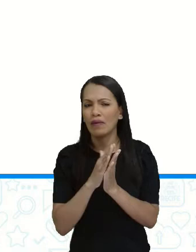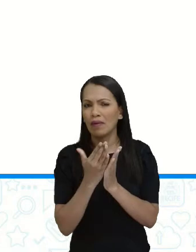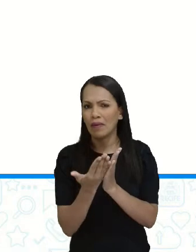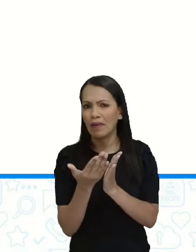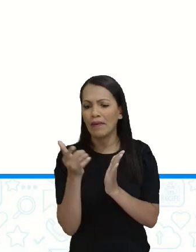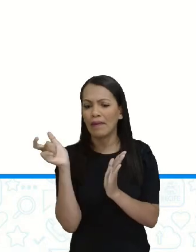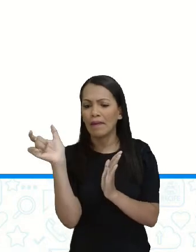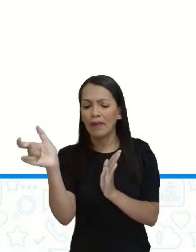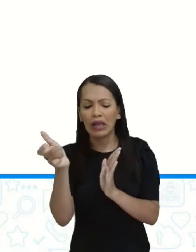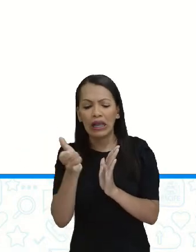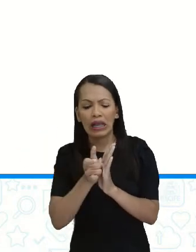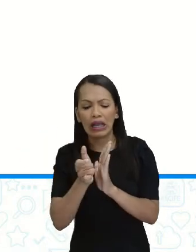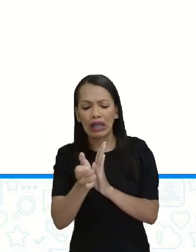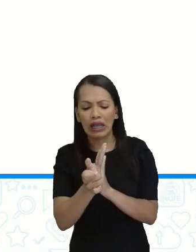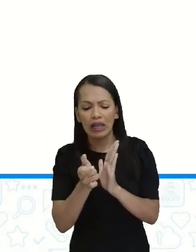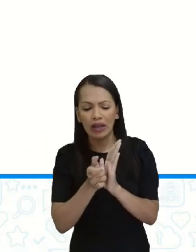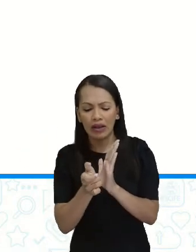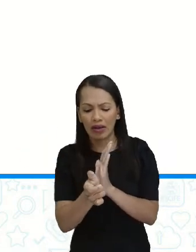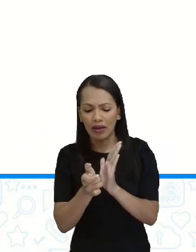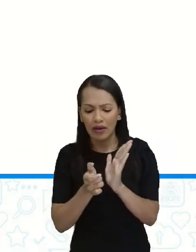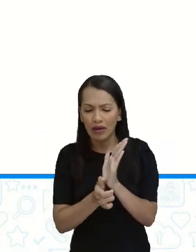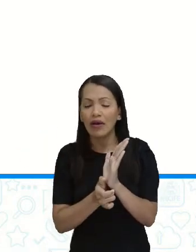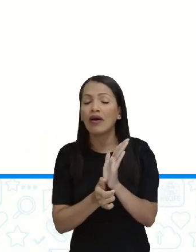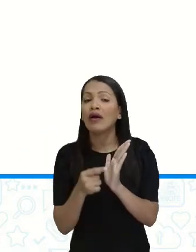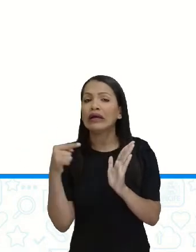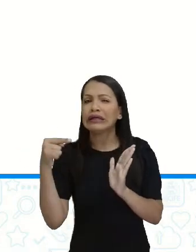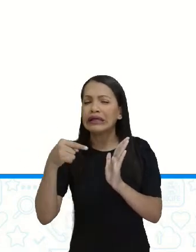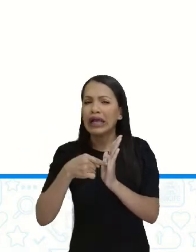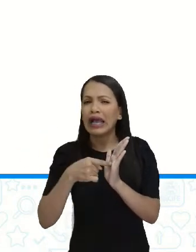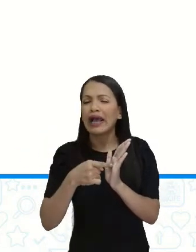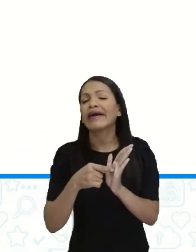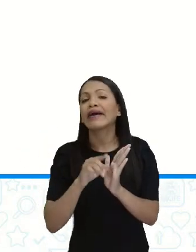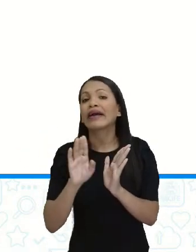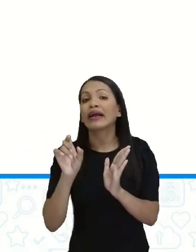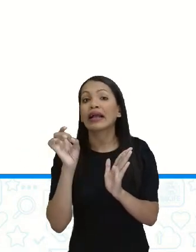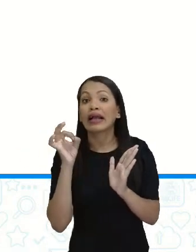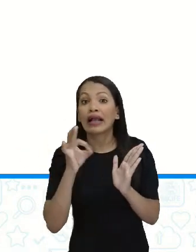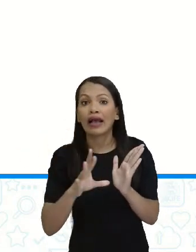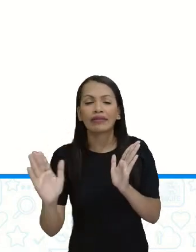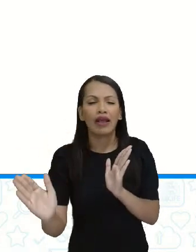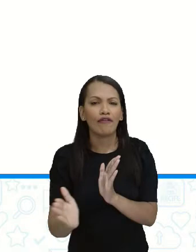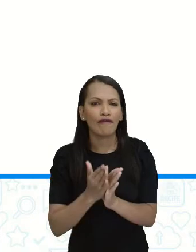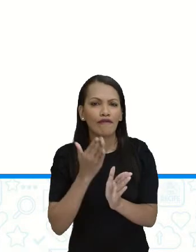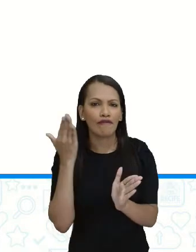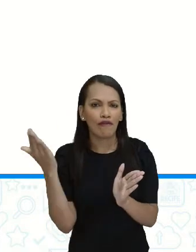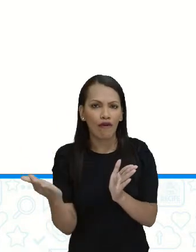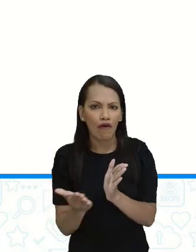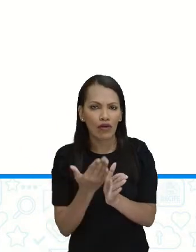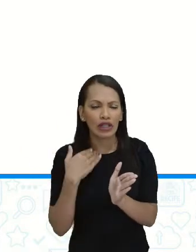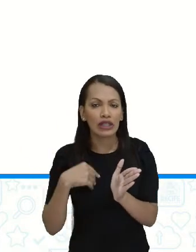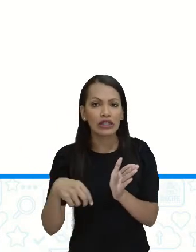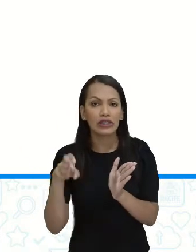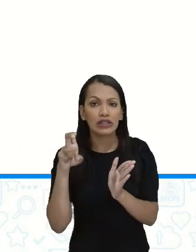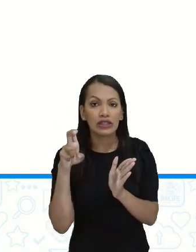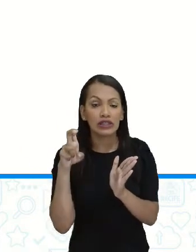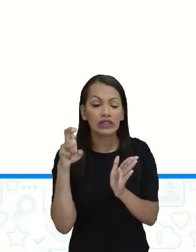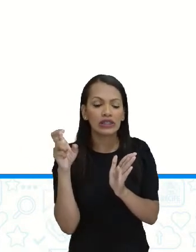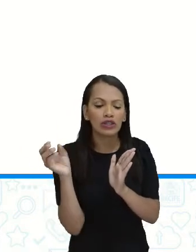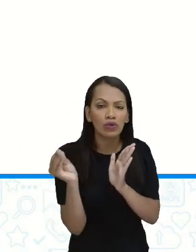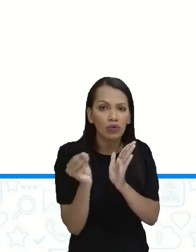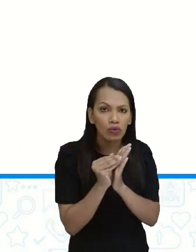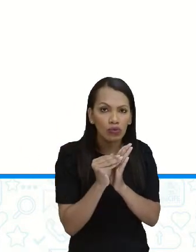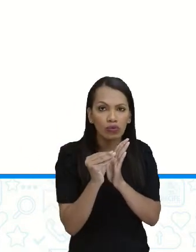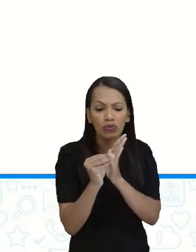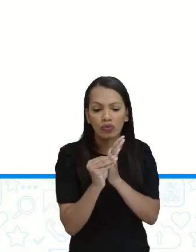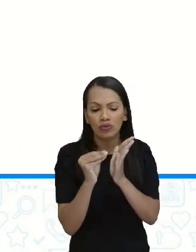serão necessárias para completar 2 páginas? Olha a pergunta que nós iremos responder. Quantas